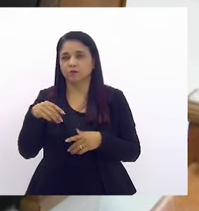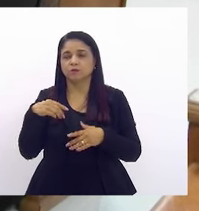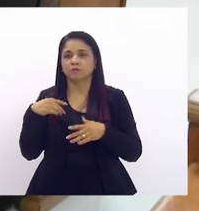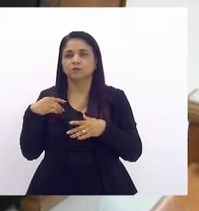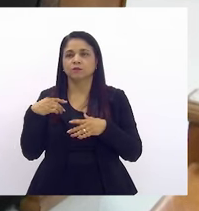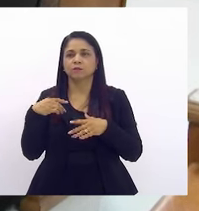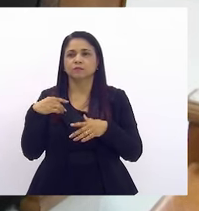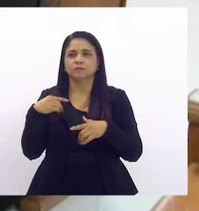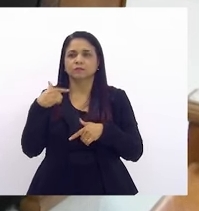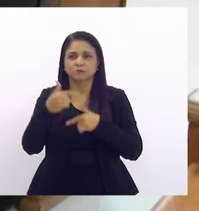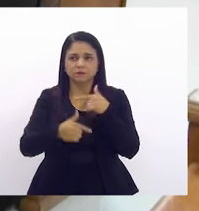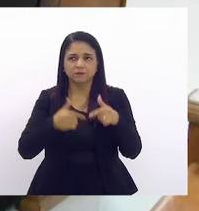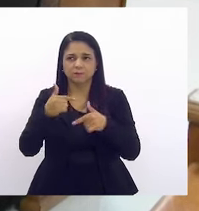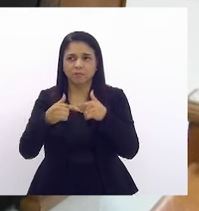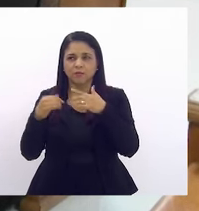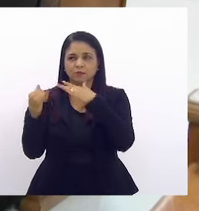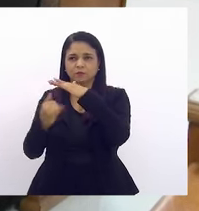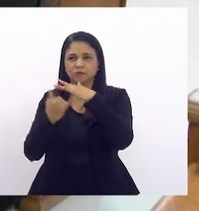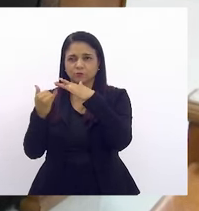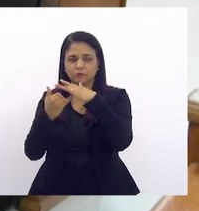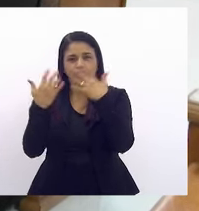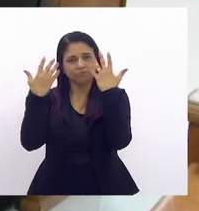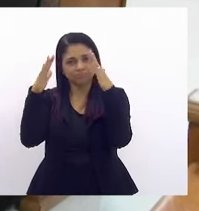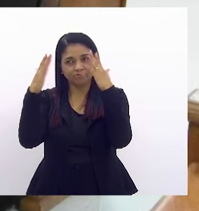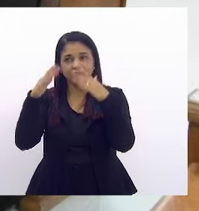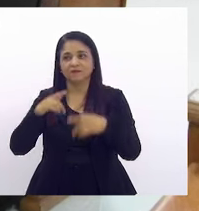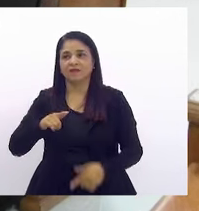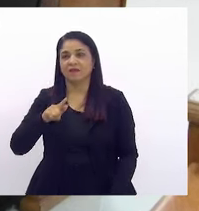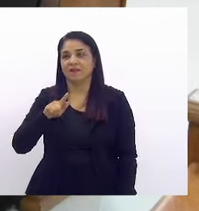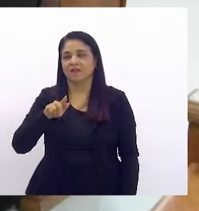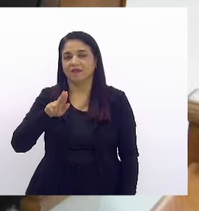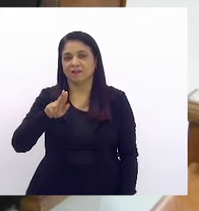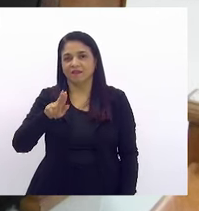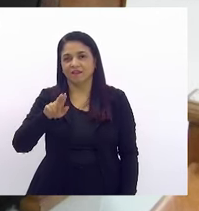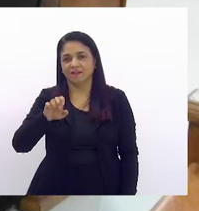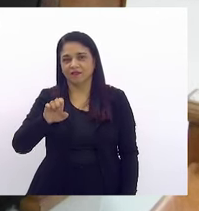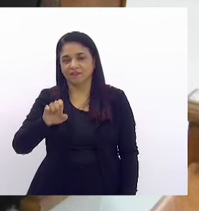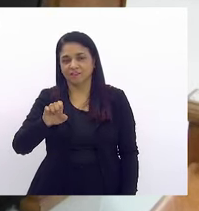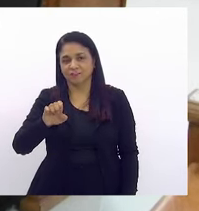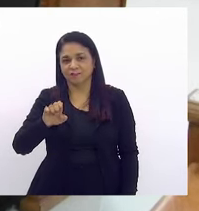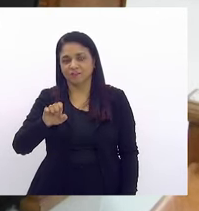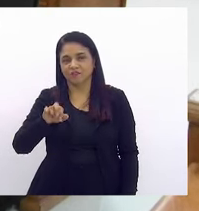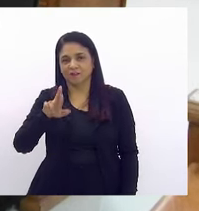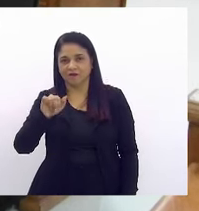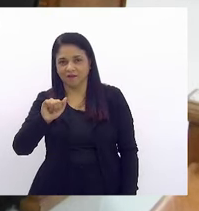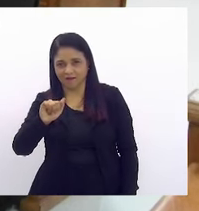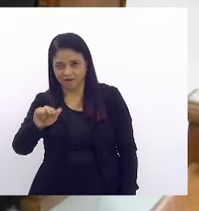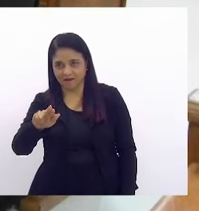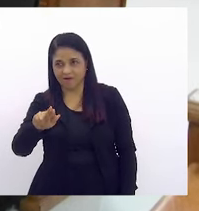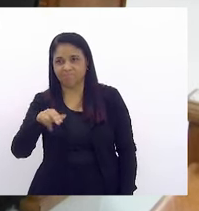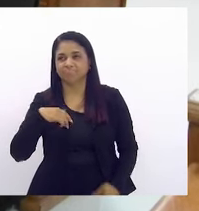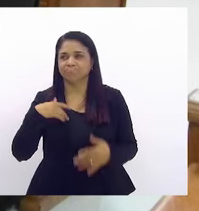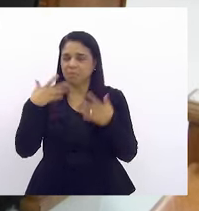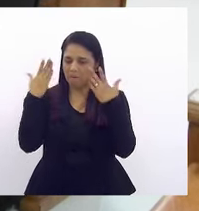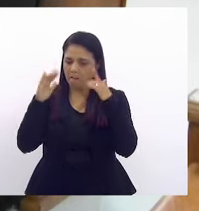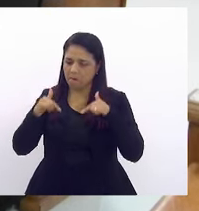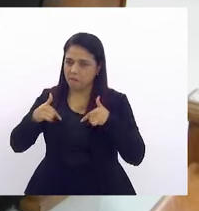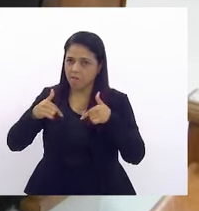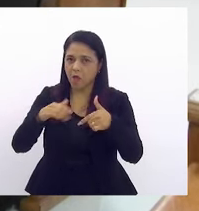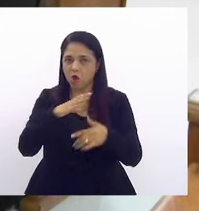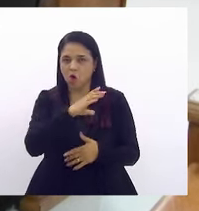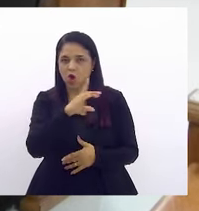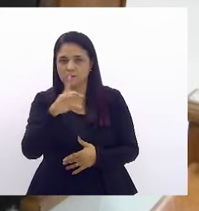quero pedir uma salva de palmas e parabenizar o Guerra pela atuação exemplar na coordenação da